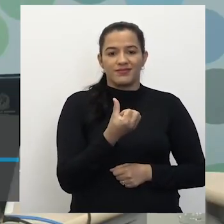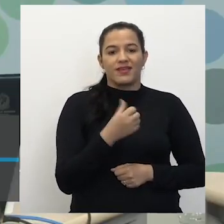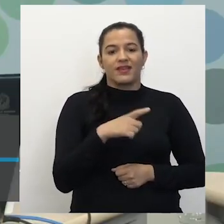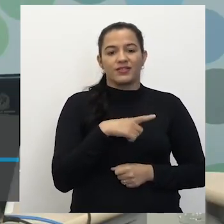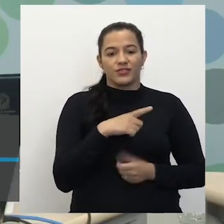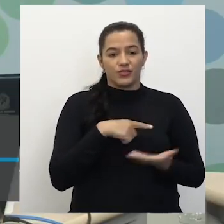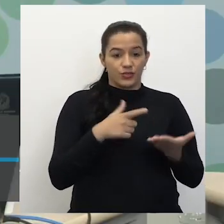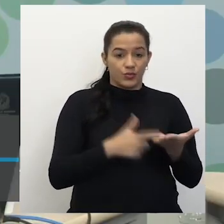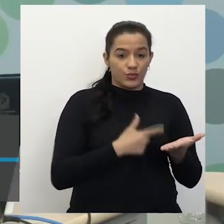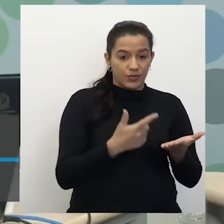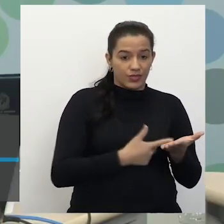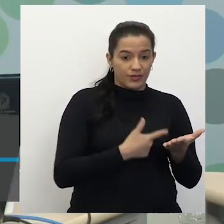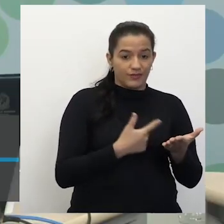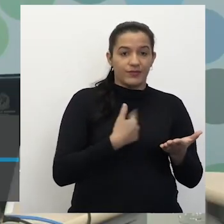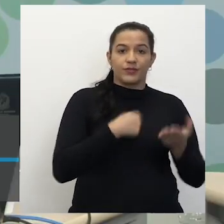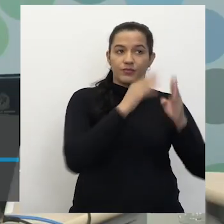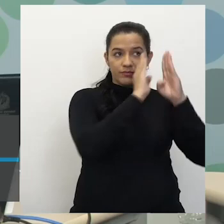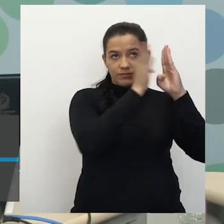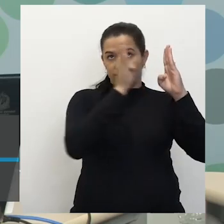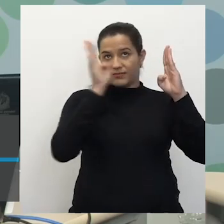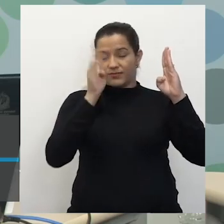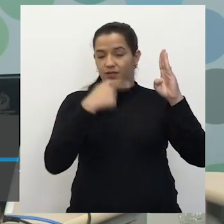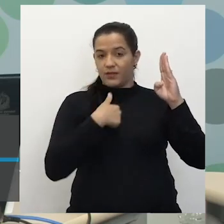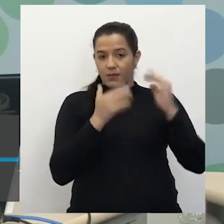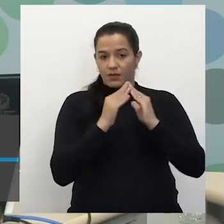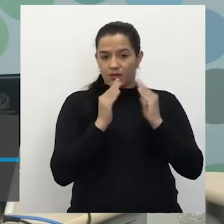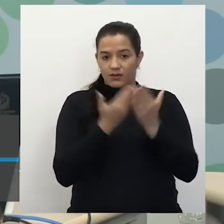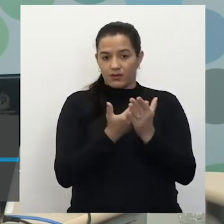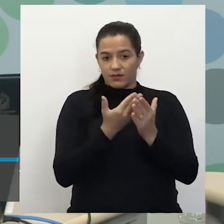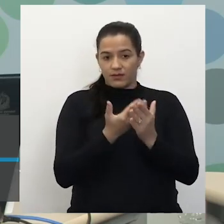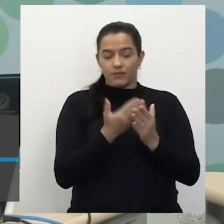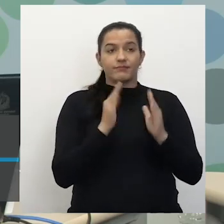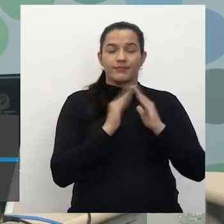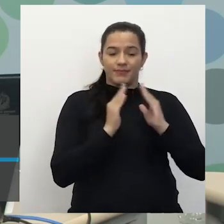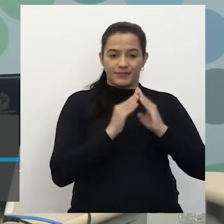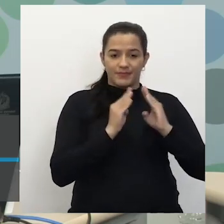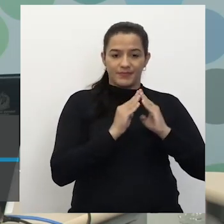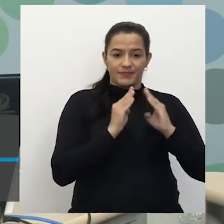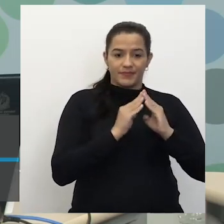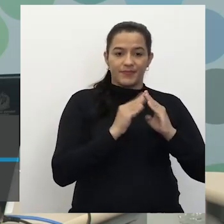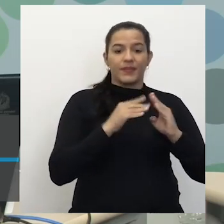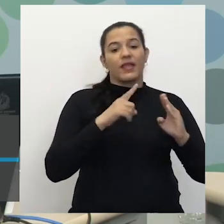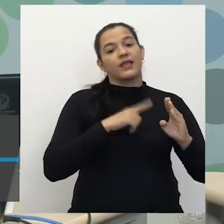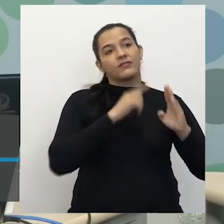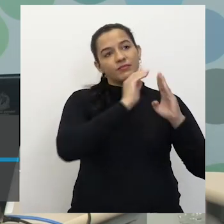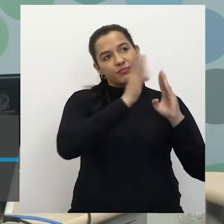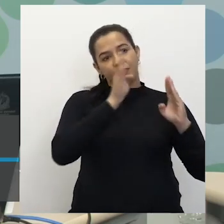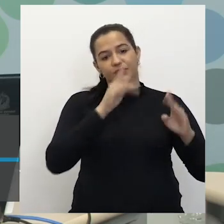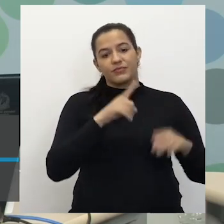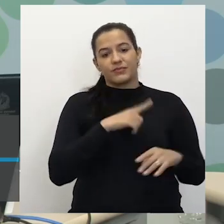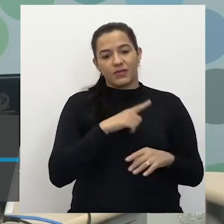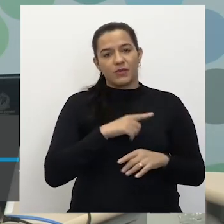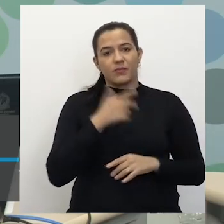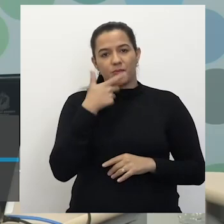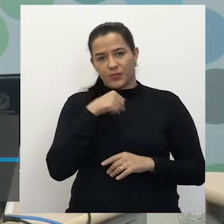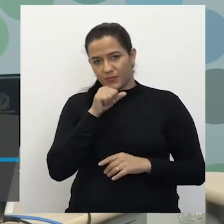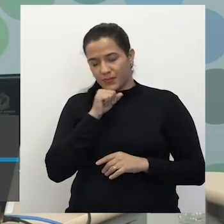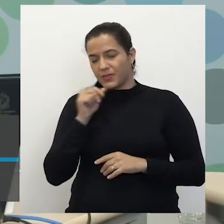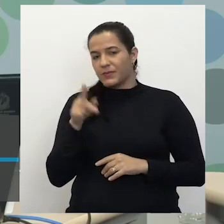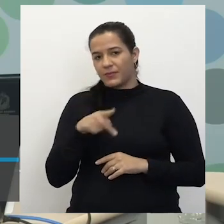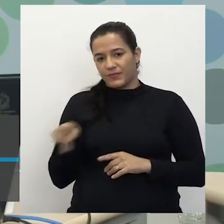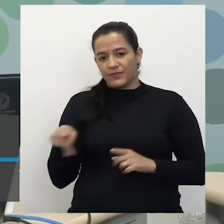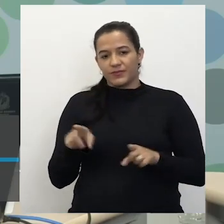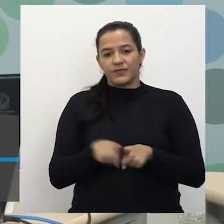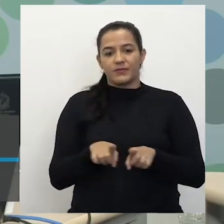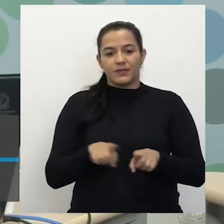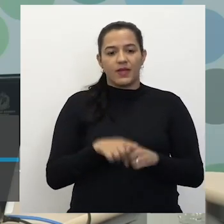Éramos Seis lá na estante de casa. Porque somos família de professores, então sempre tinha livros lá. E aí eu vi um livro super antigo.